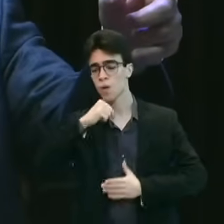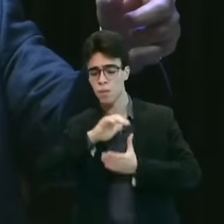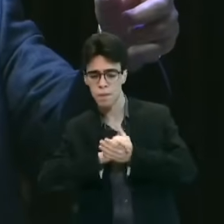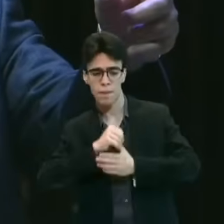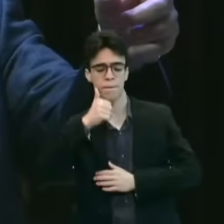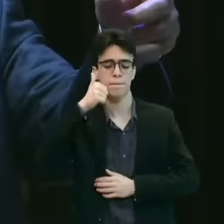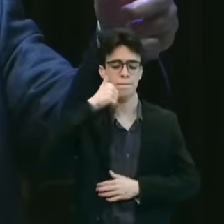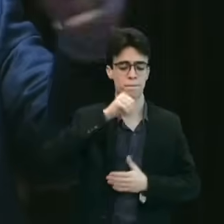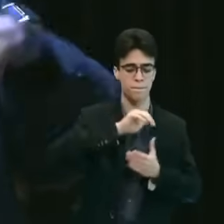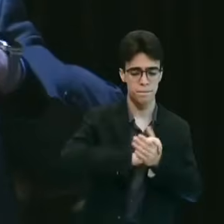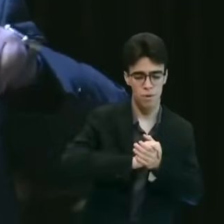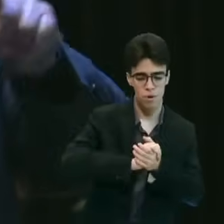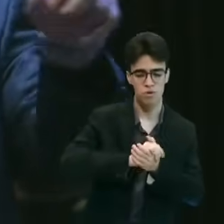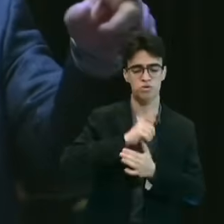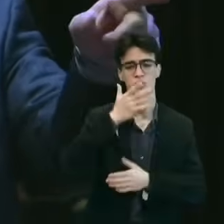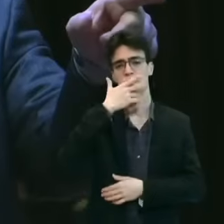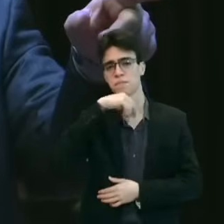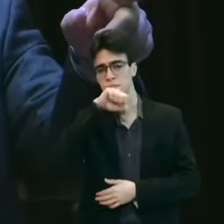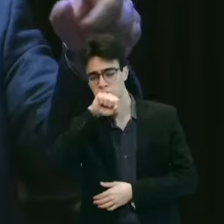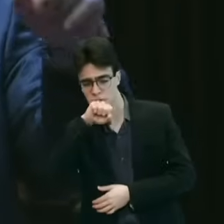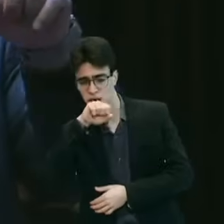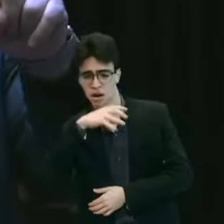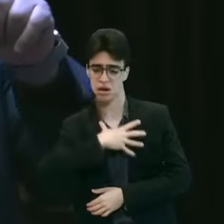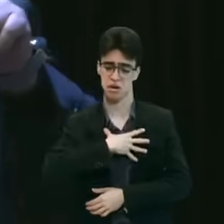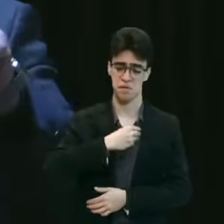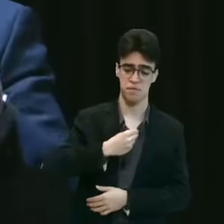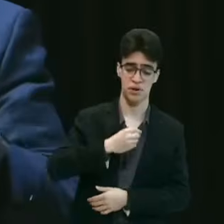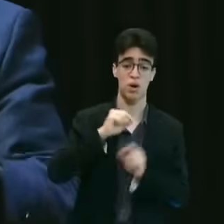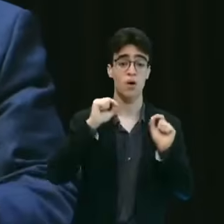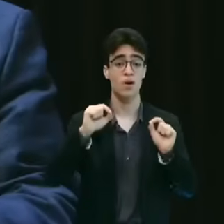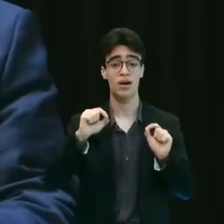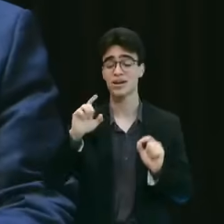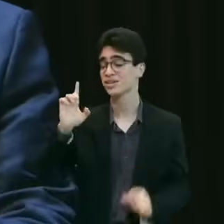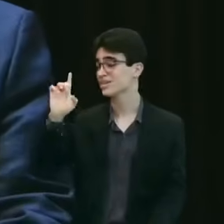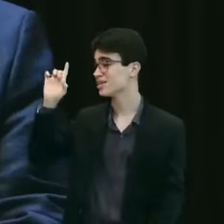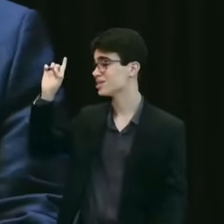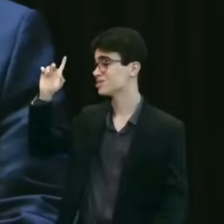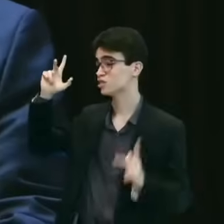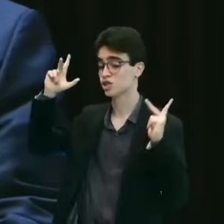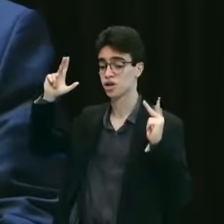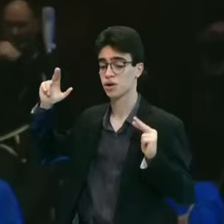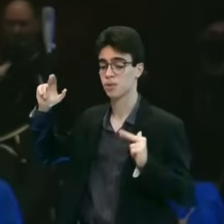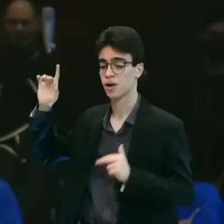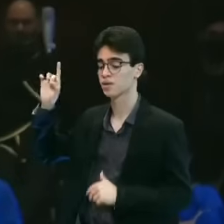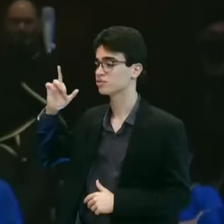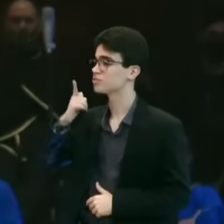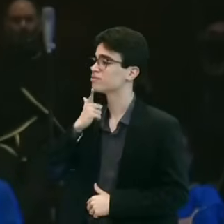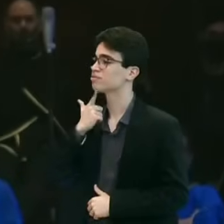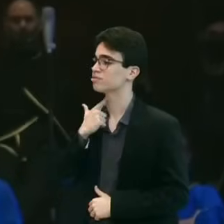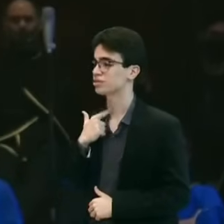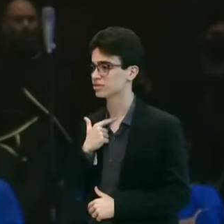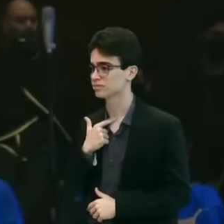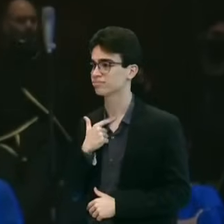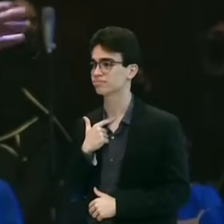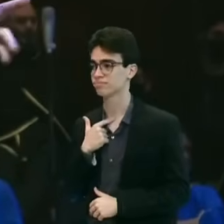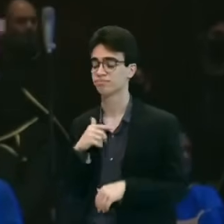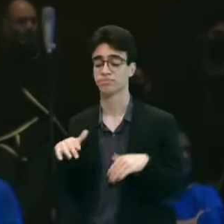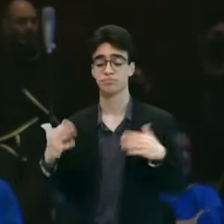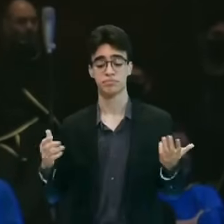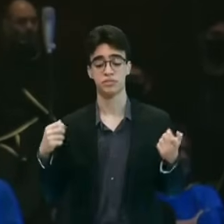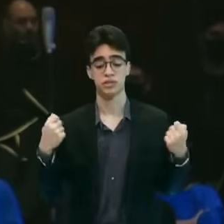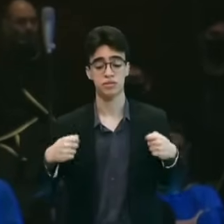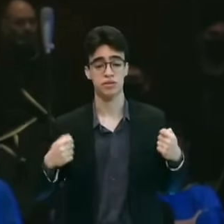esposa, um pai, um filho, segundo a minha vontade. E aí a gente tem que pegar